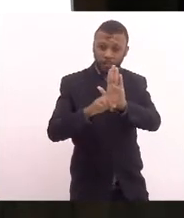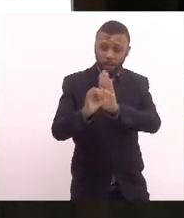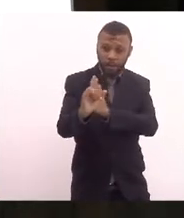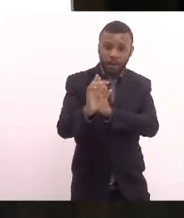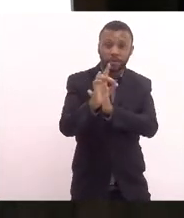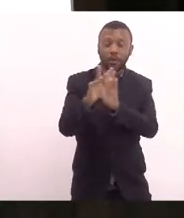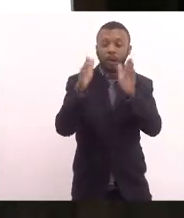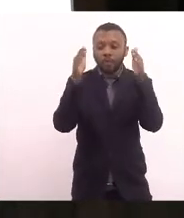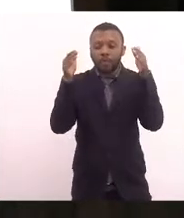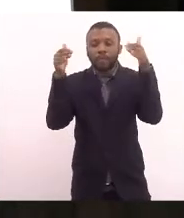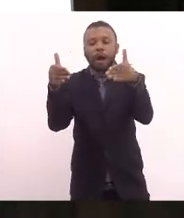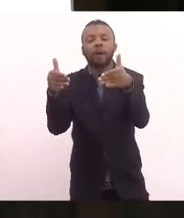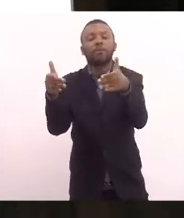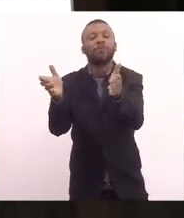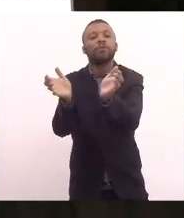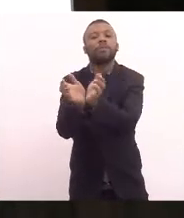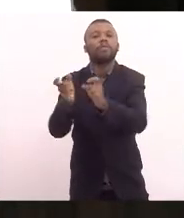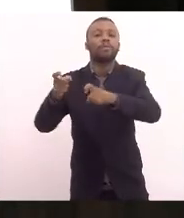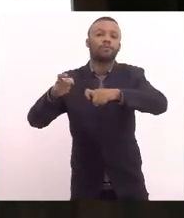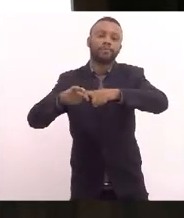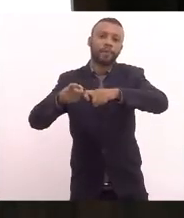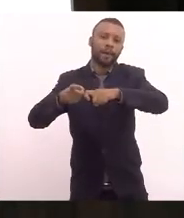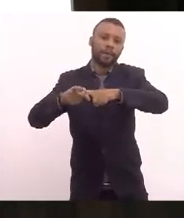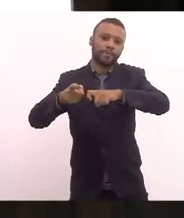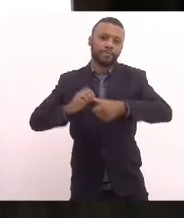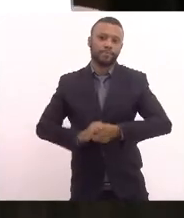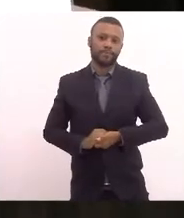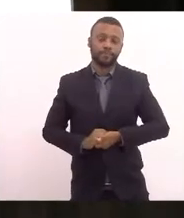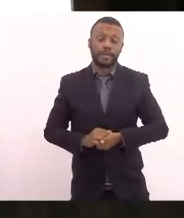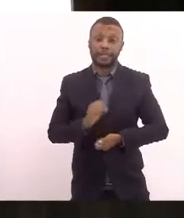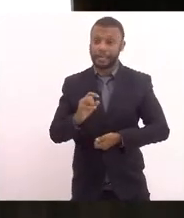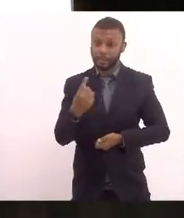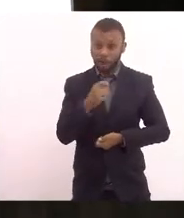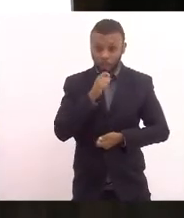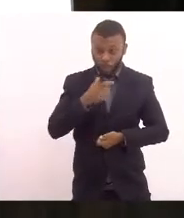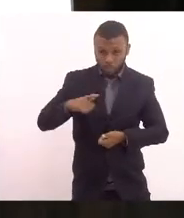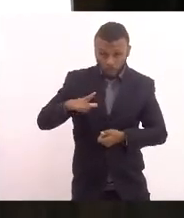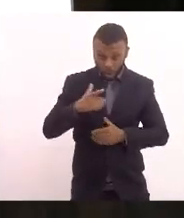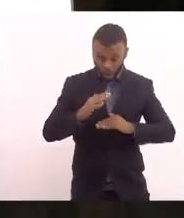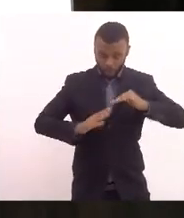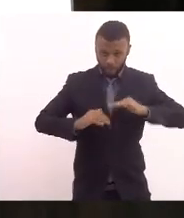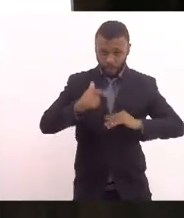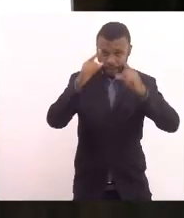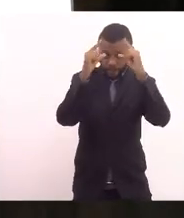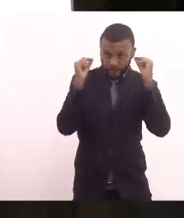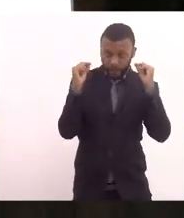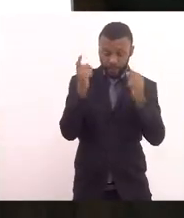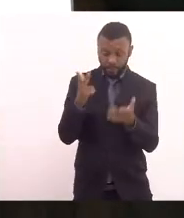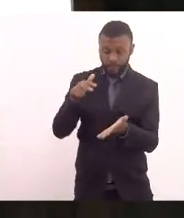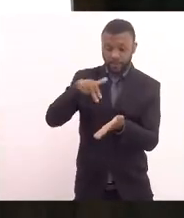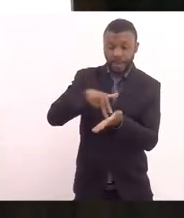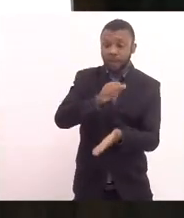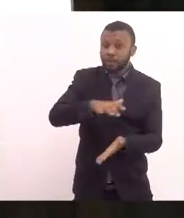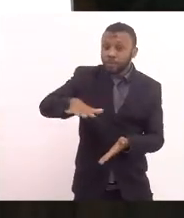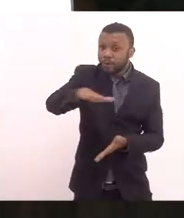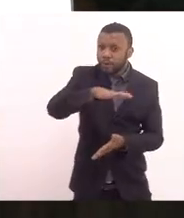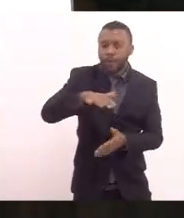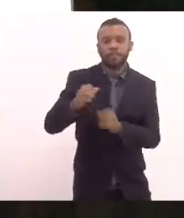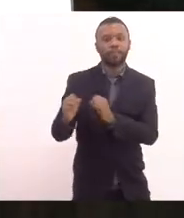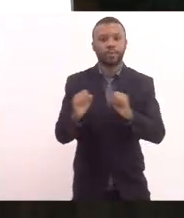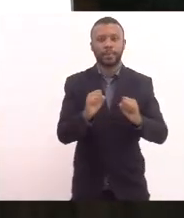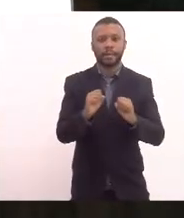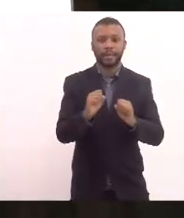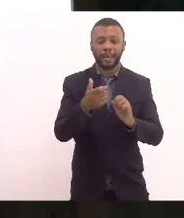os médicos. Então, se nós não estivermos nos espaços de poder, nem emenda nós